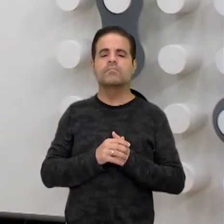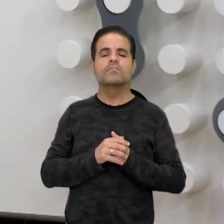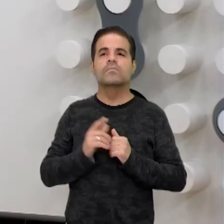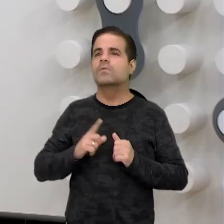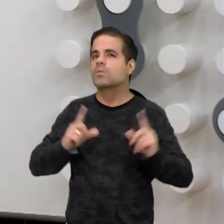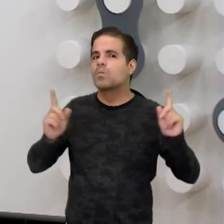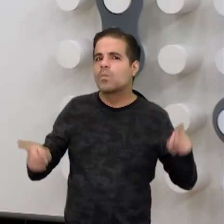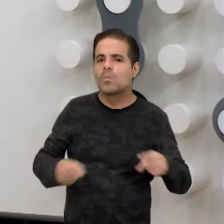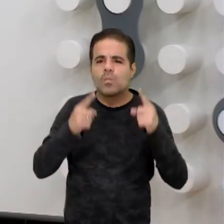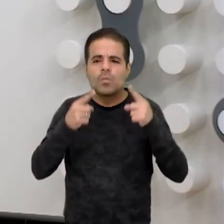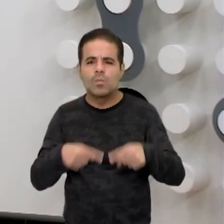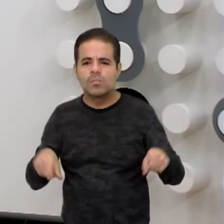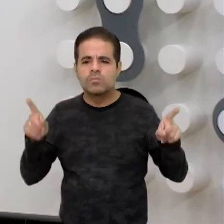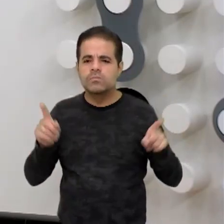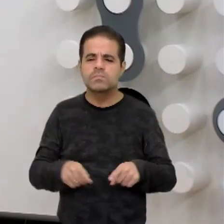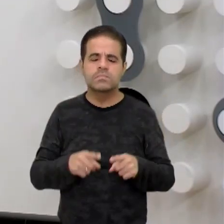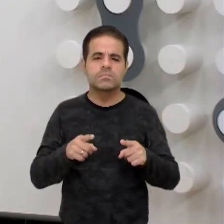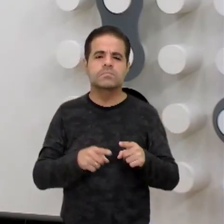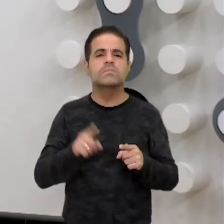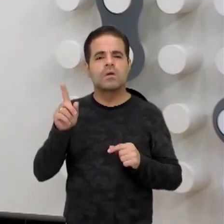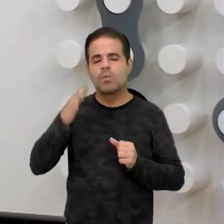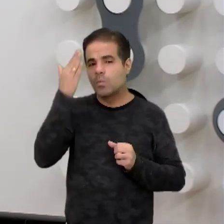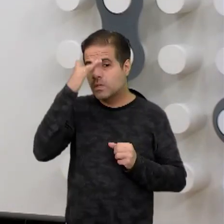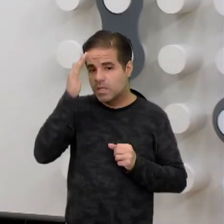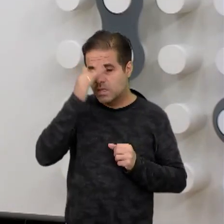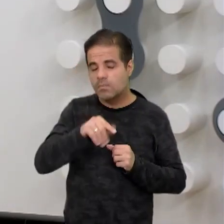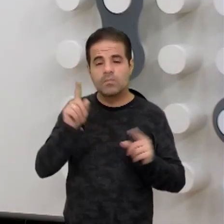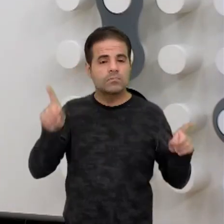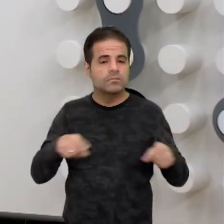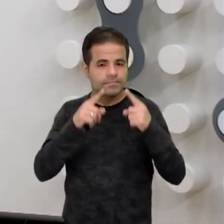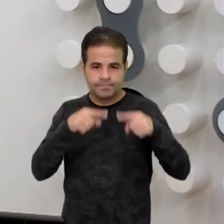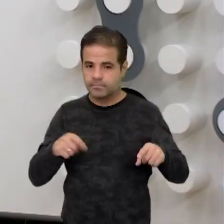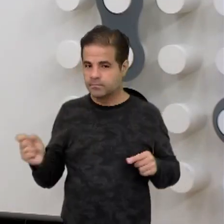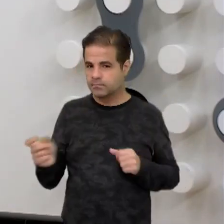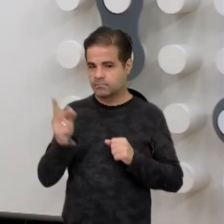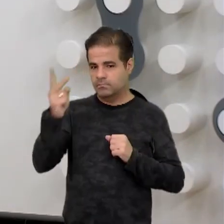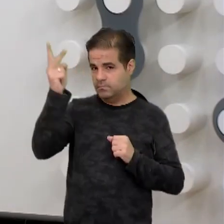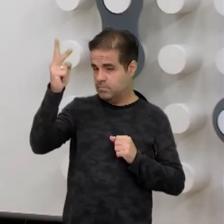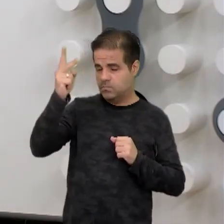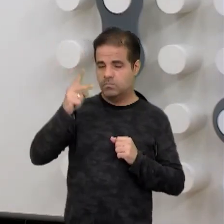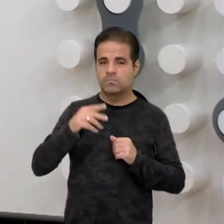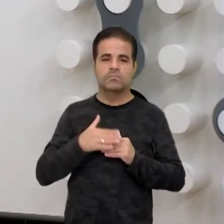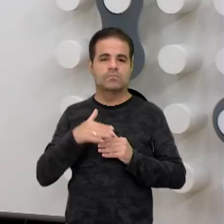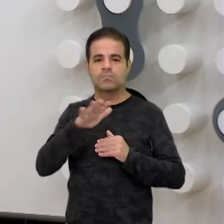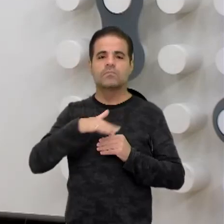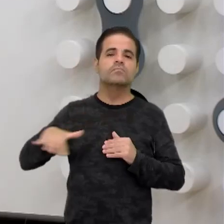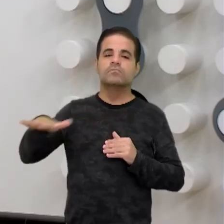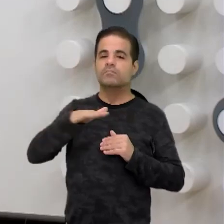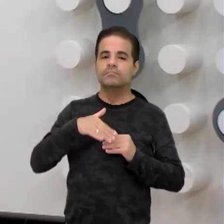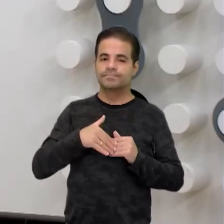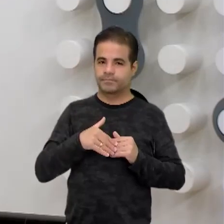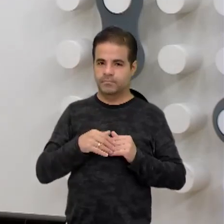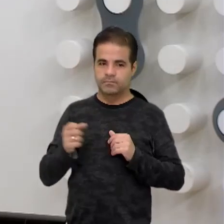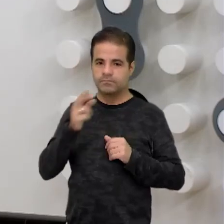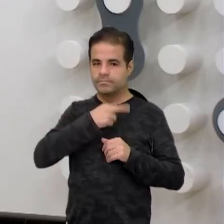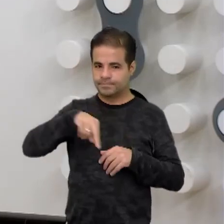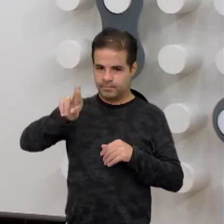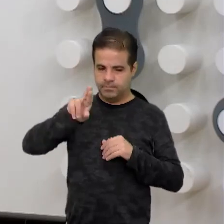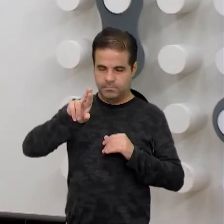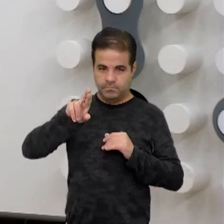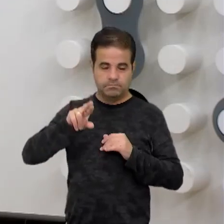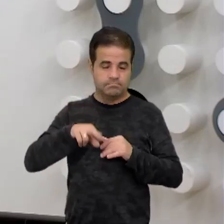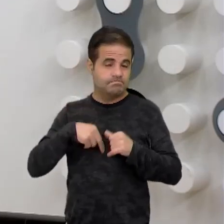Alguma música, sei lá, algum entendimento sobre a música, algum valor cultural, algum valor religioso, algum